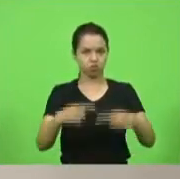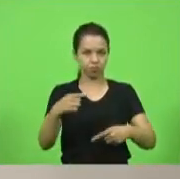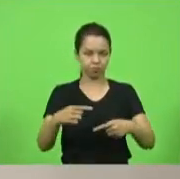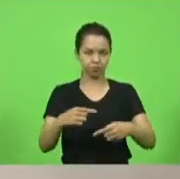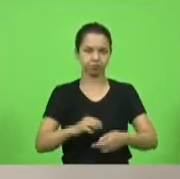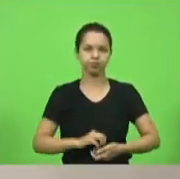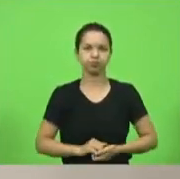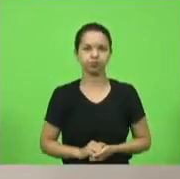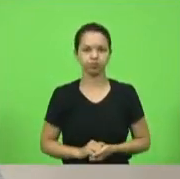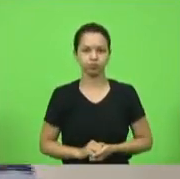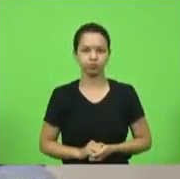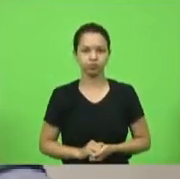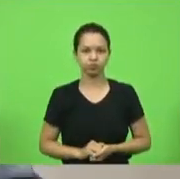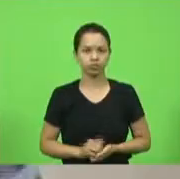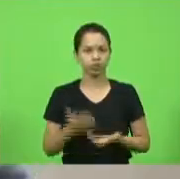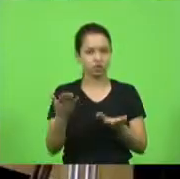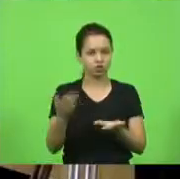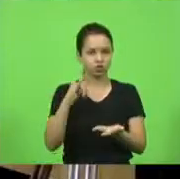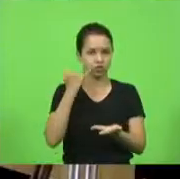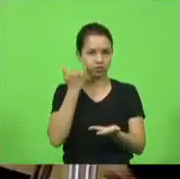Com a palavra, autor, deputado Jessé Lopes.